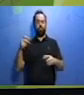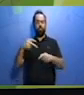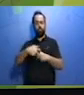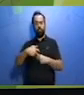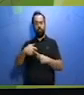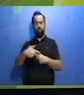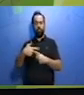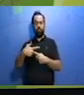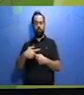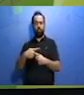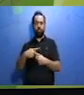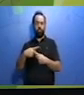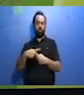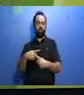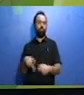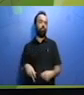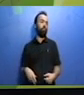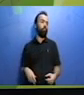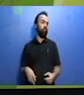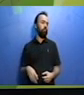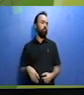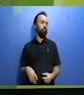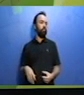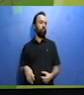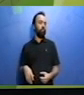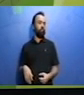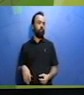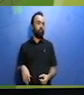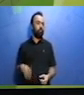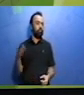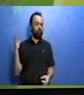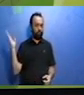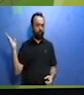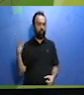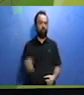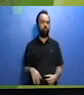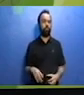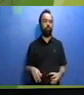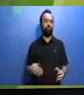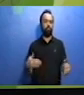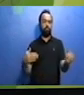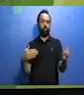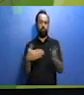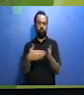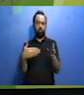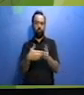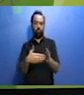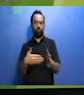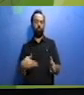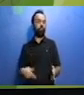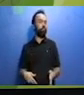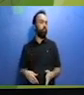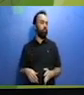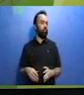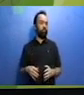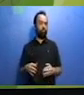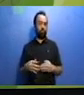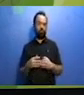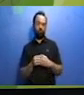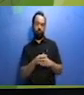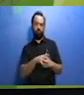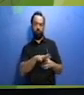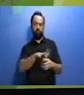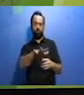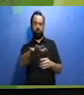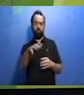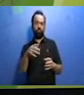que caiu na água. Aqui tem o uso de barreiras para impedir que o petróleo se espalhe. Aqui no